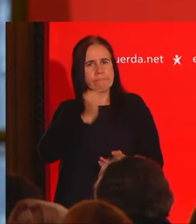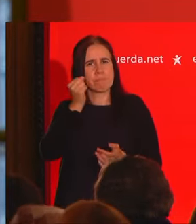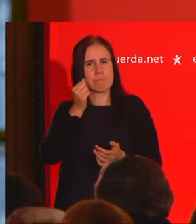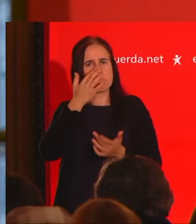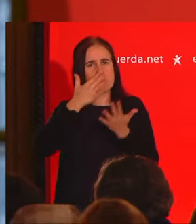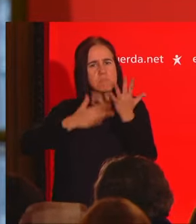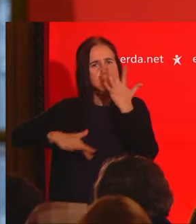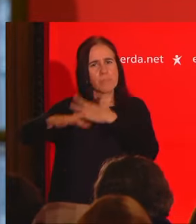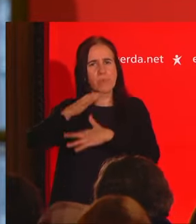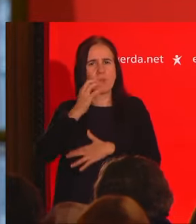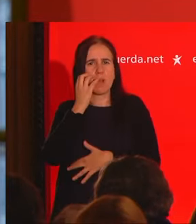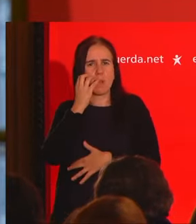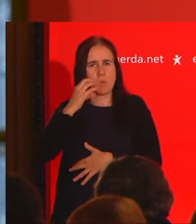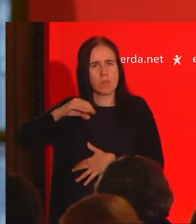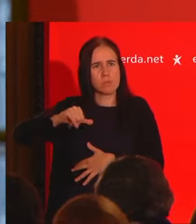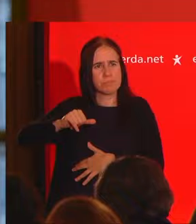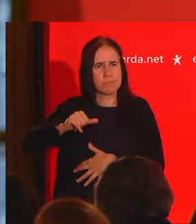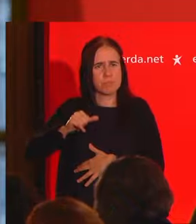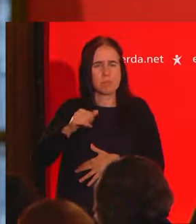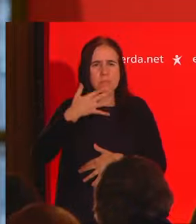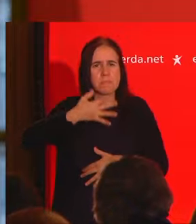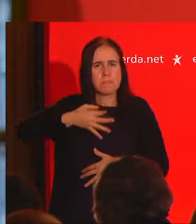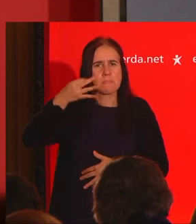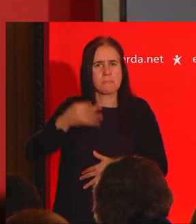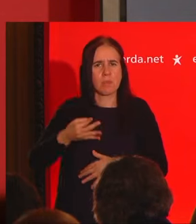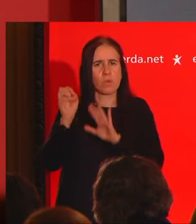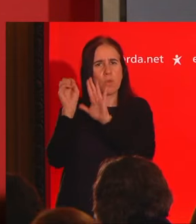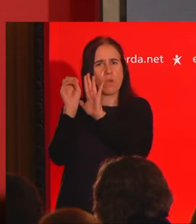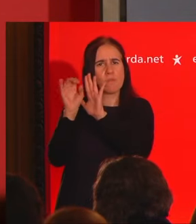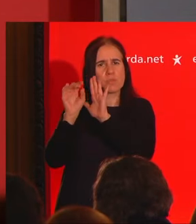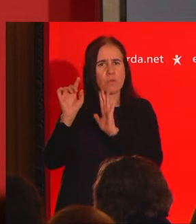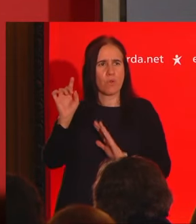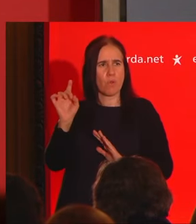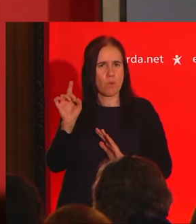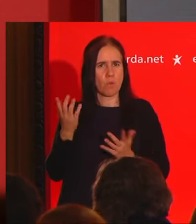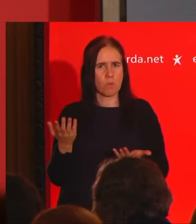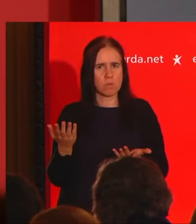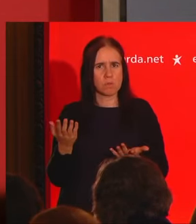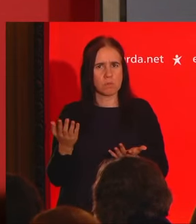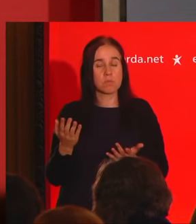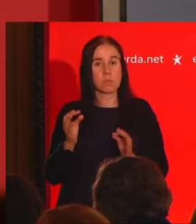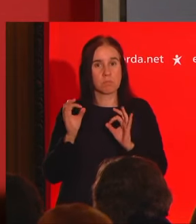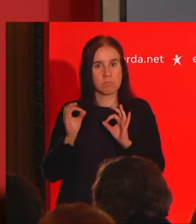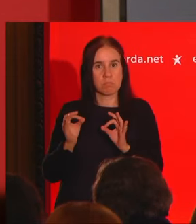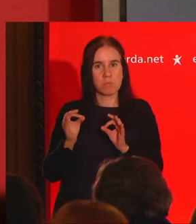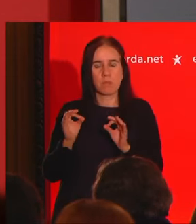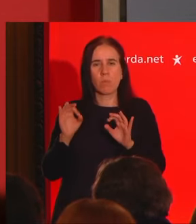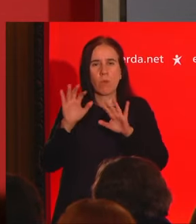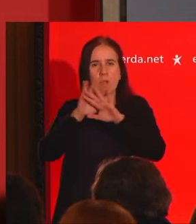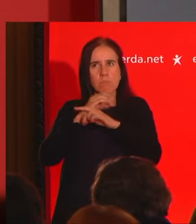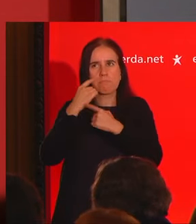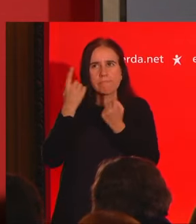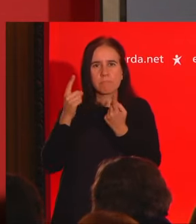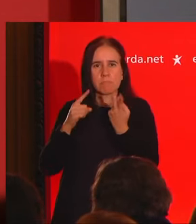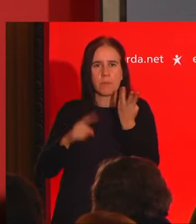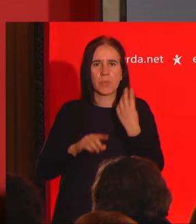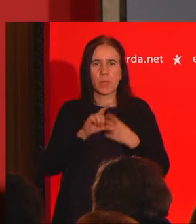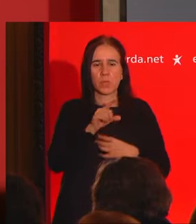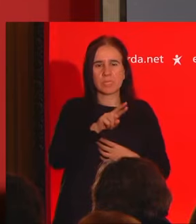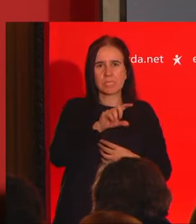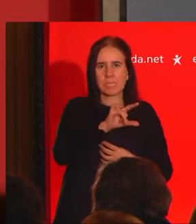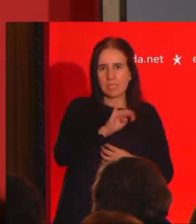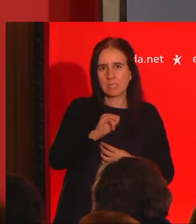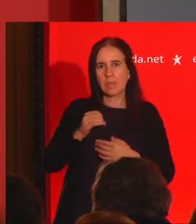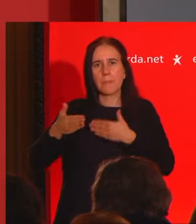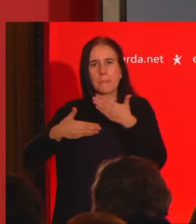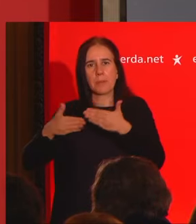povo angolano. Todos eles passaram por offshores. Olhemos para os vários escândalos. LuxLeaks,